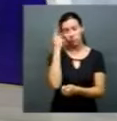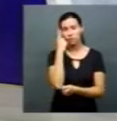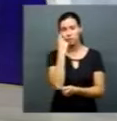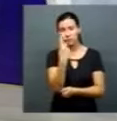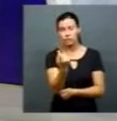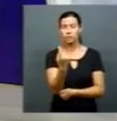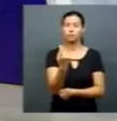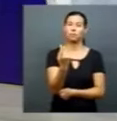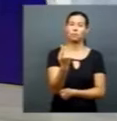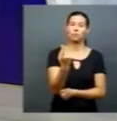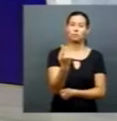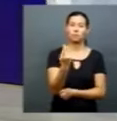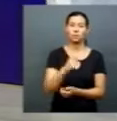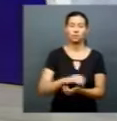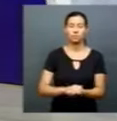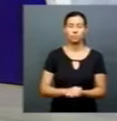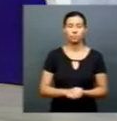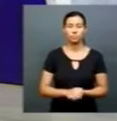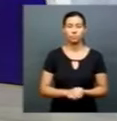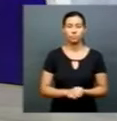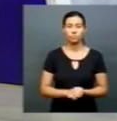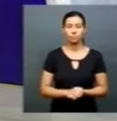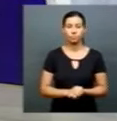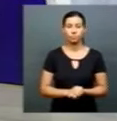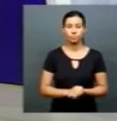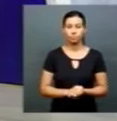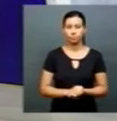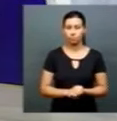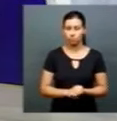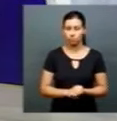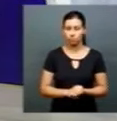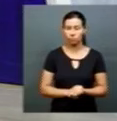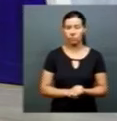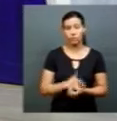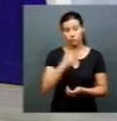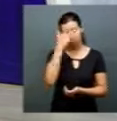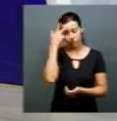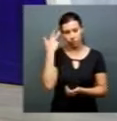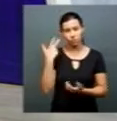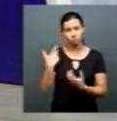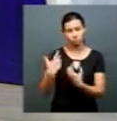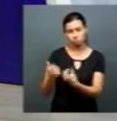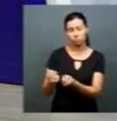bem tangível ou intangível, né? É algo que você consiga ter essa receptividade.